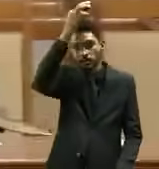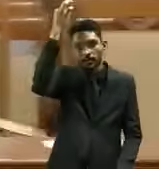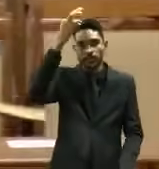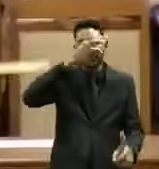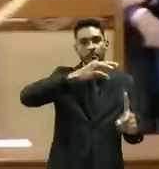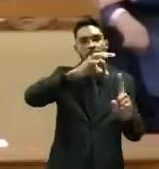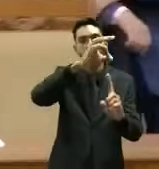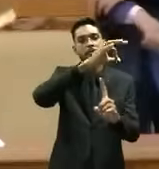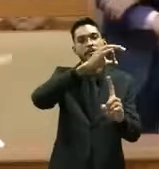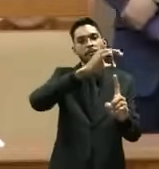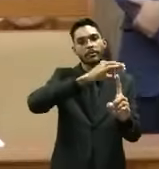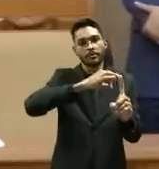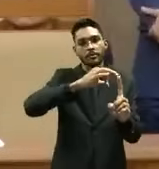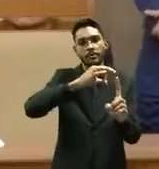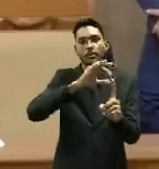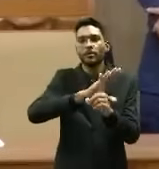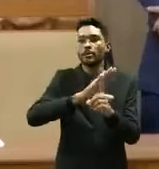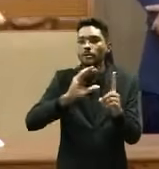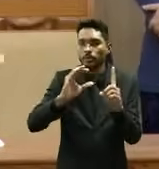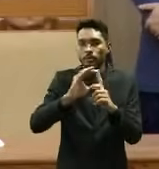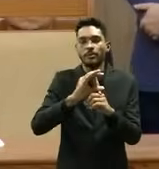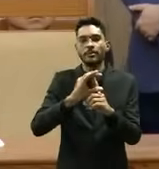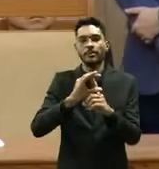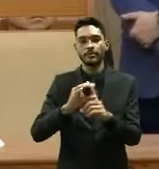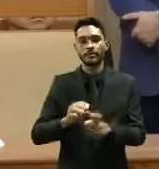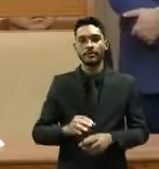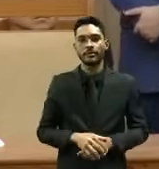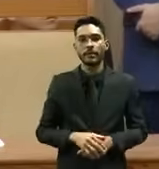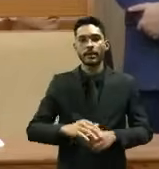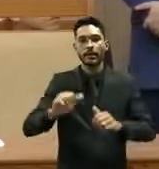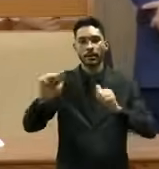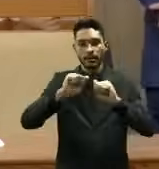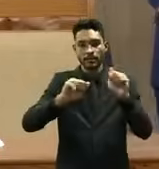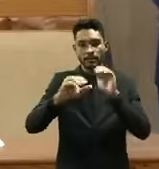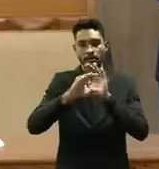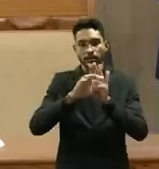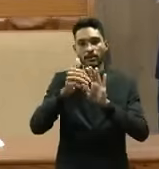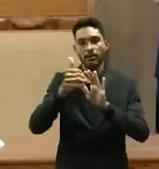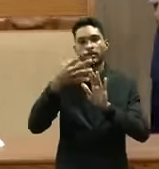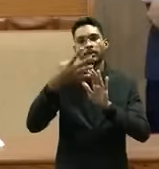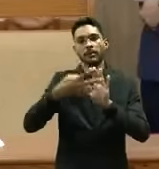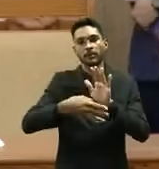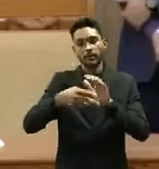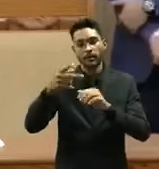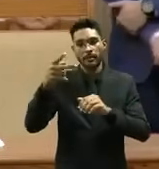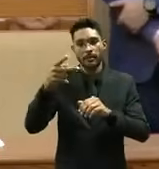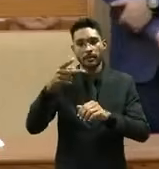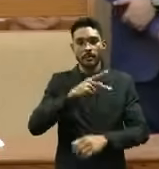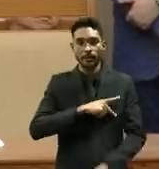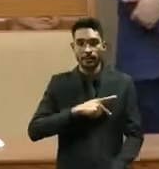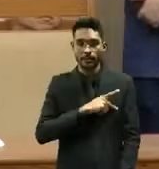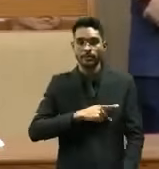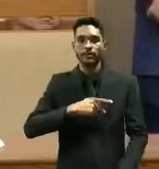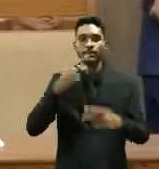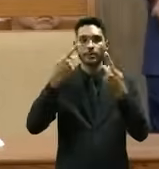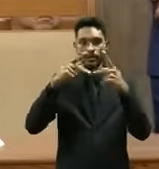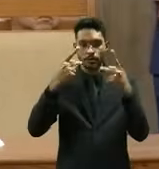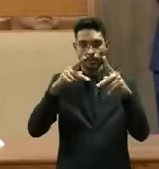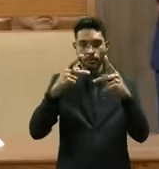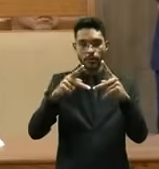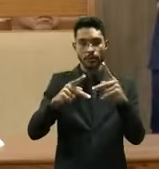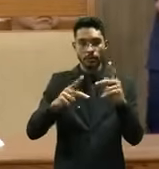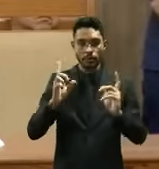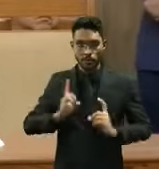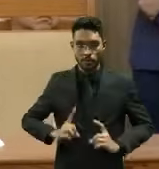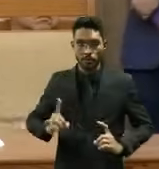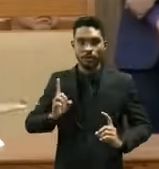coisa lá em Atos 14 Paulo estava pregando e o homem ficou a alejado dos pés ouvindo Paulo é assim